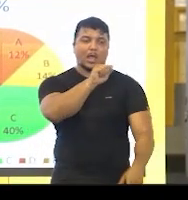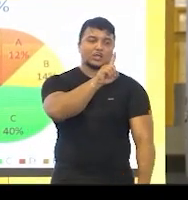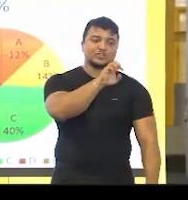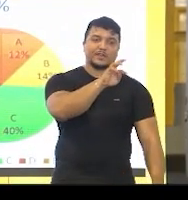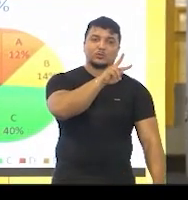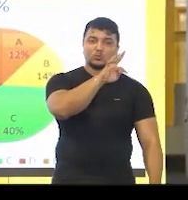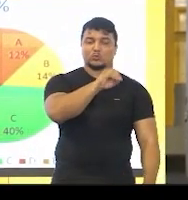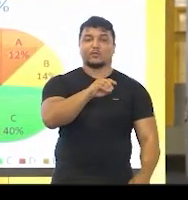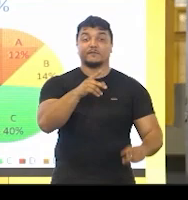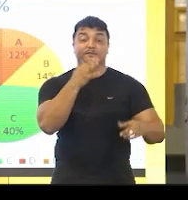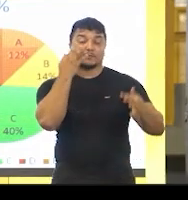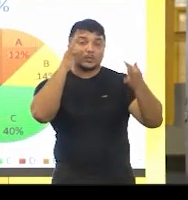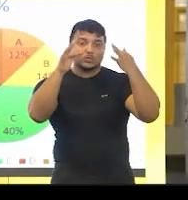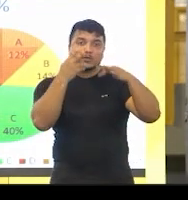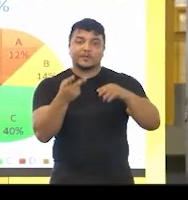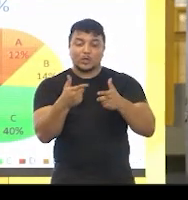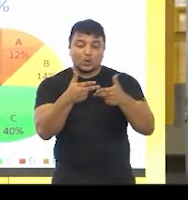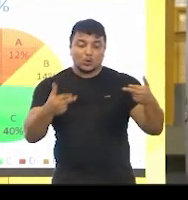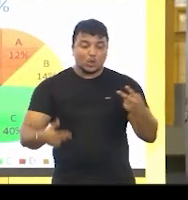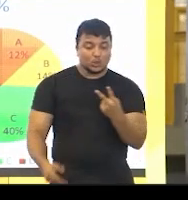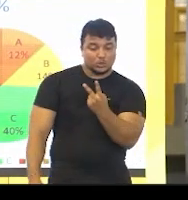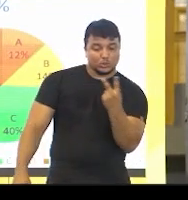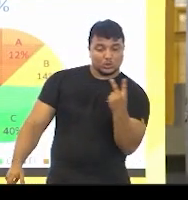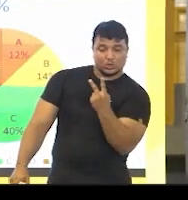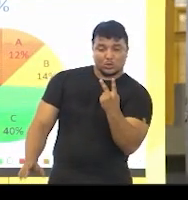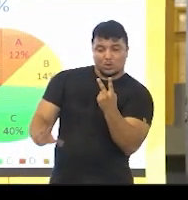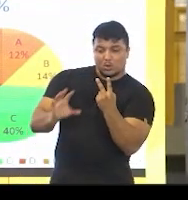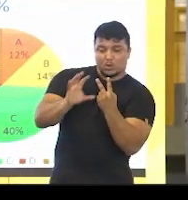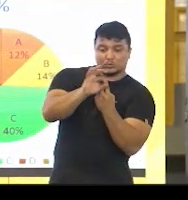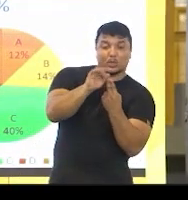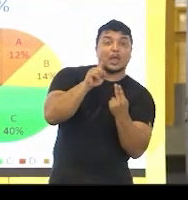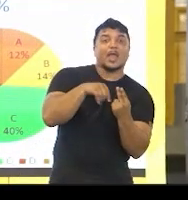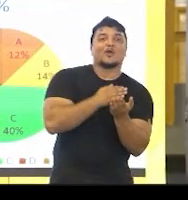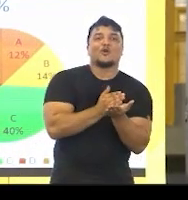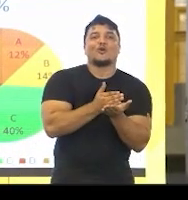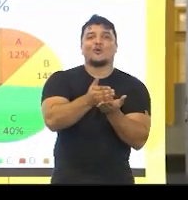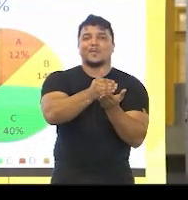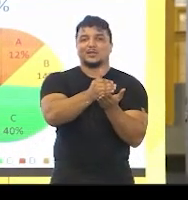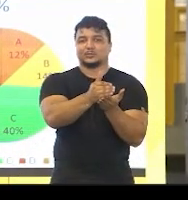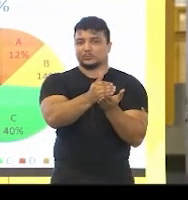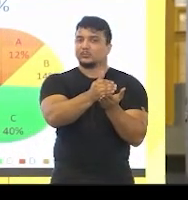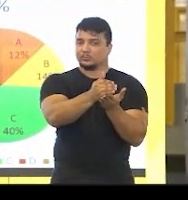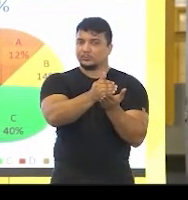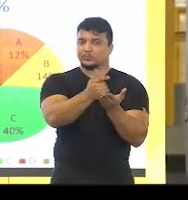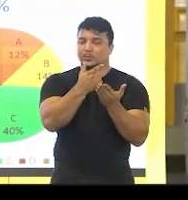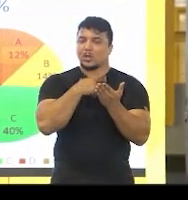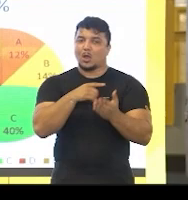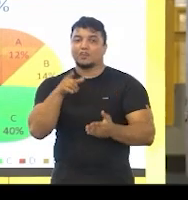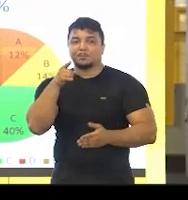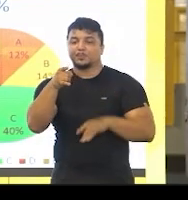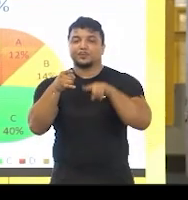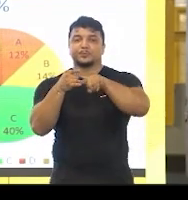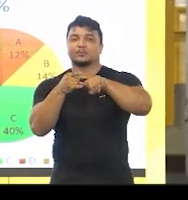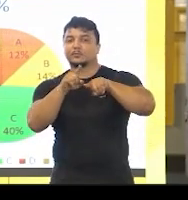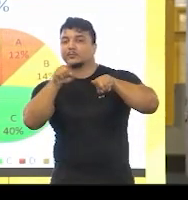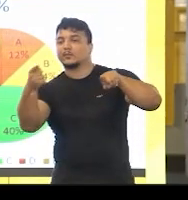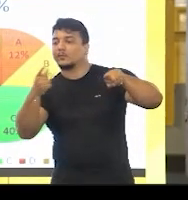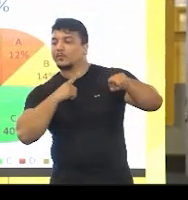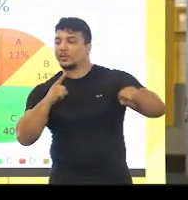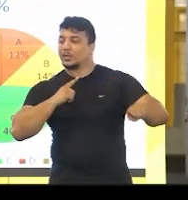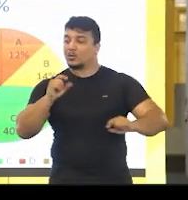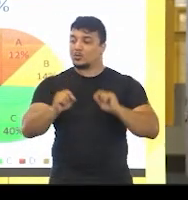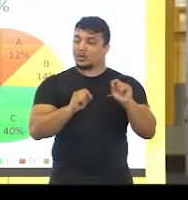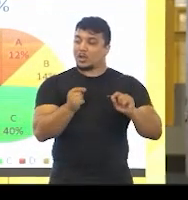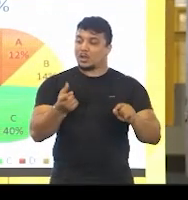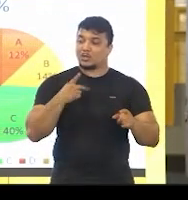da filosofia. São duas coisas que estão se iniciando. Aí ele joga dois pontos e diz assim, ó.